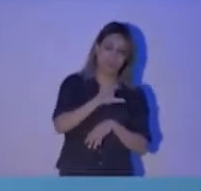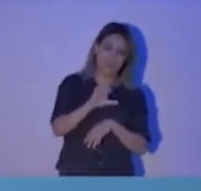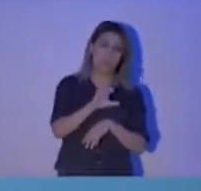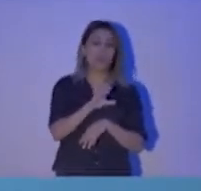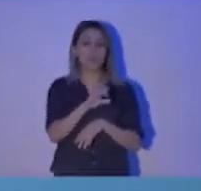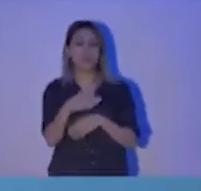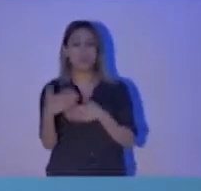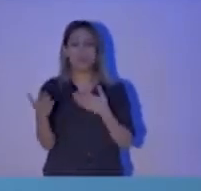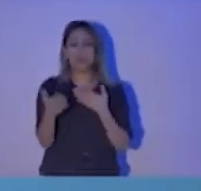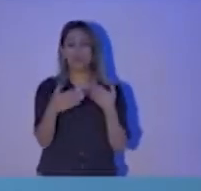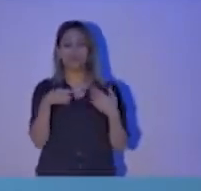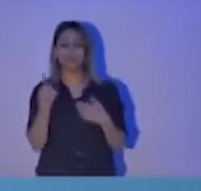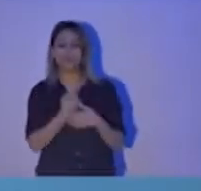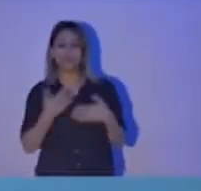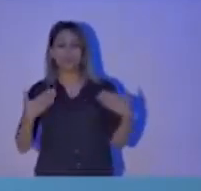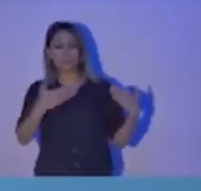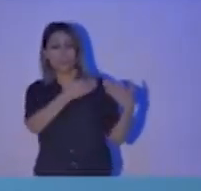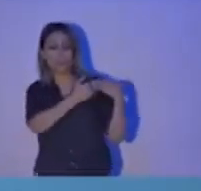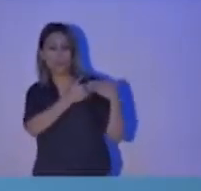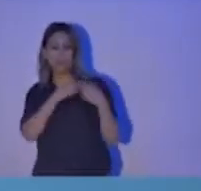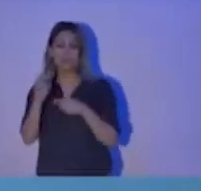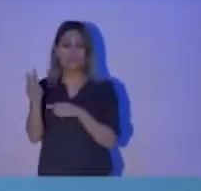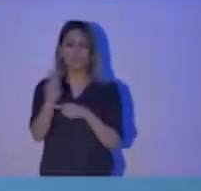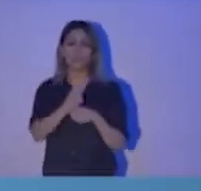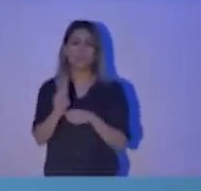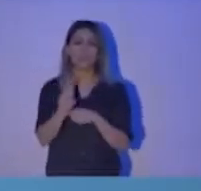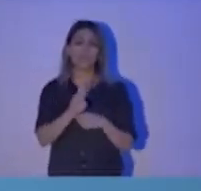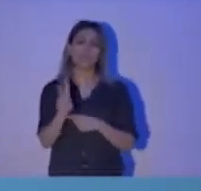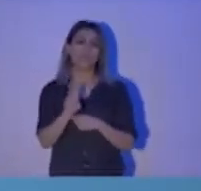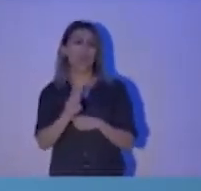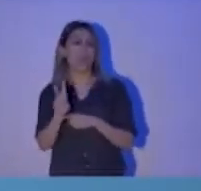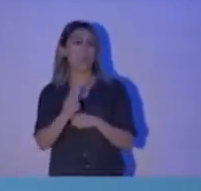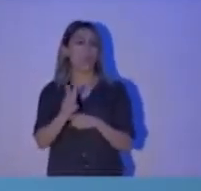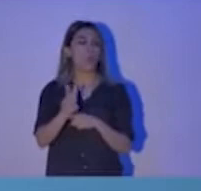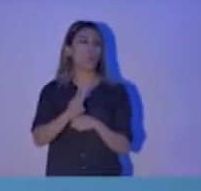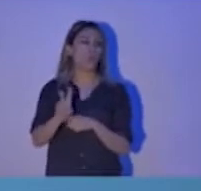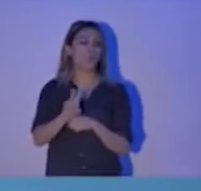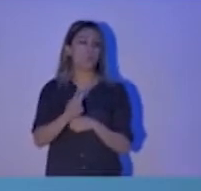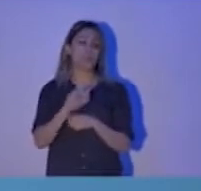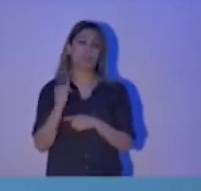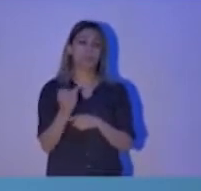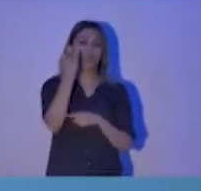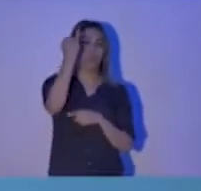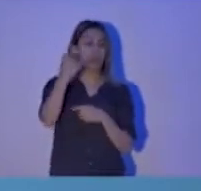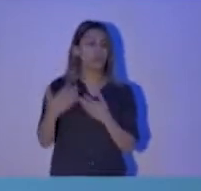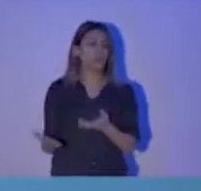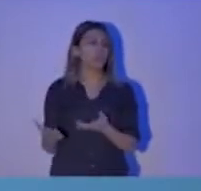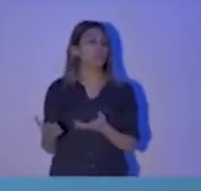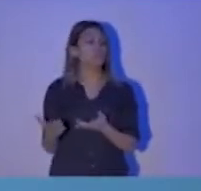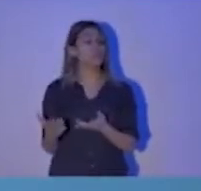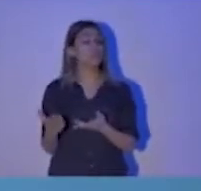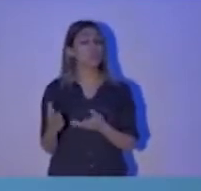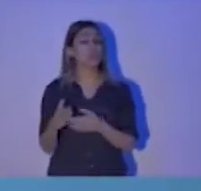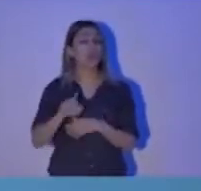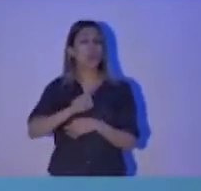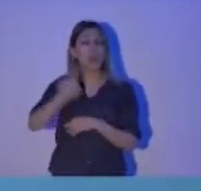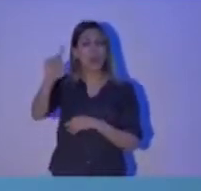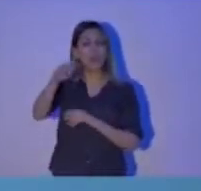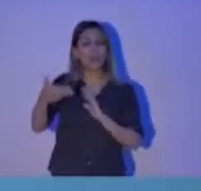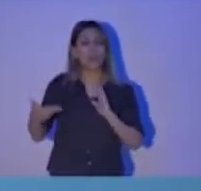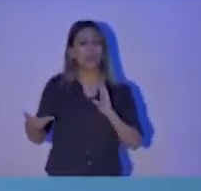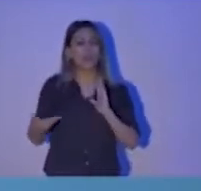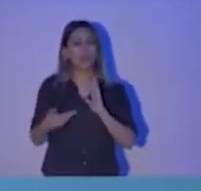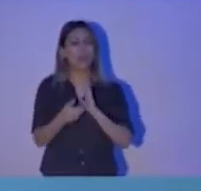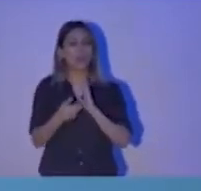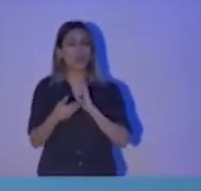de fiscalização, e aí você mencionou rapidamente, mas é muito relevante o que acontece hoje na Câmara dos Deputados, que foi